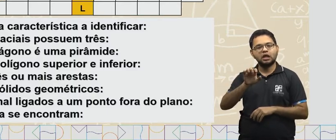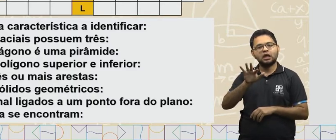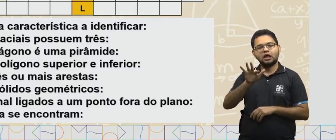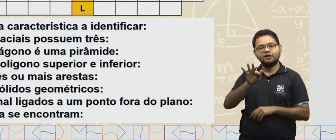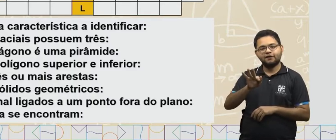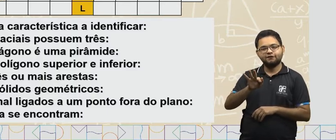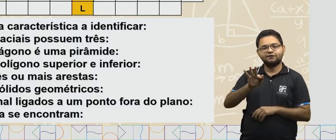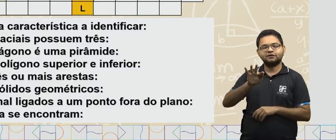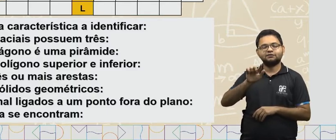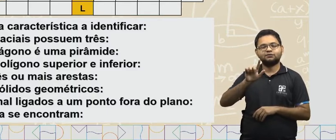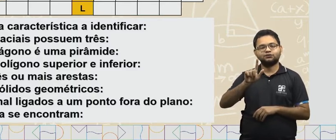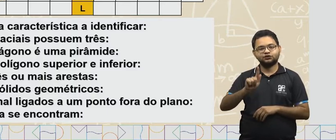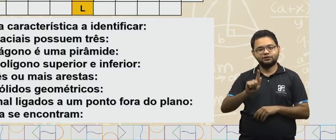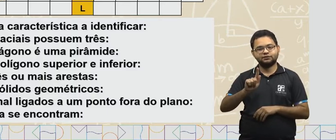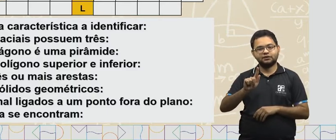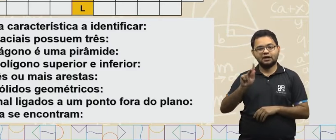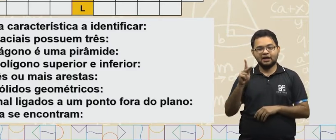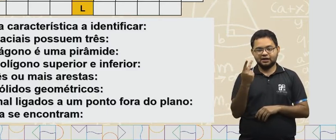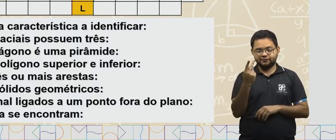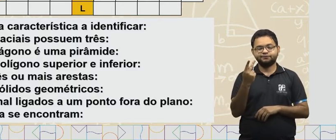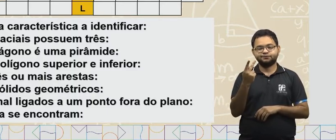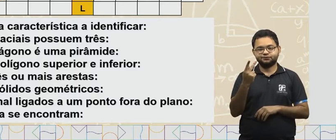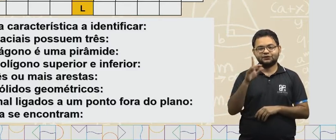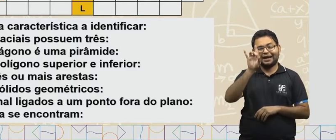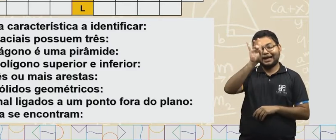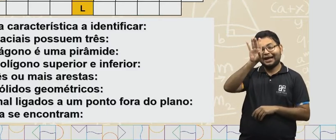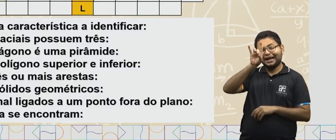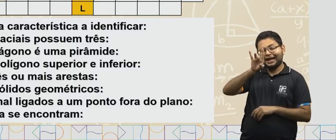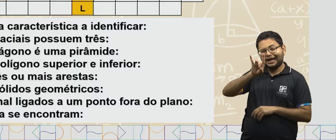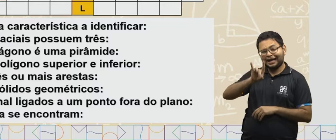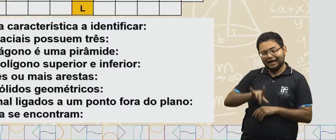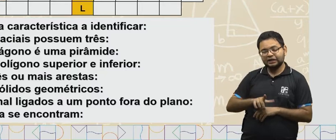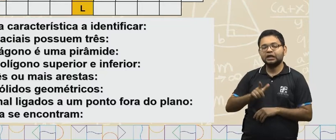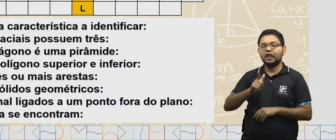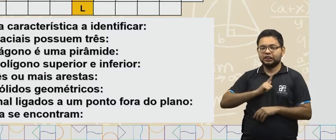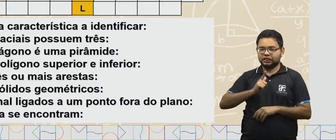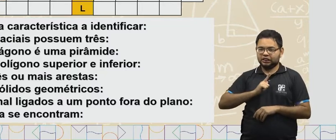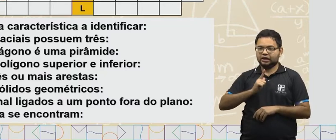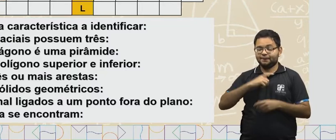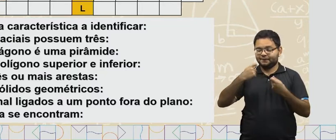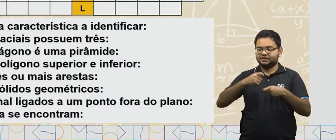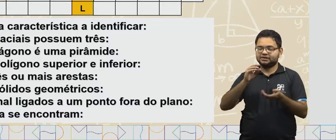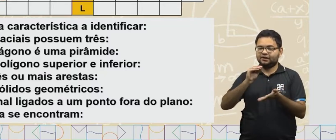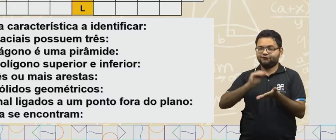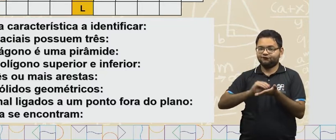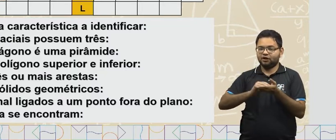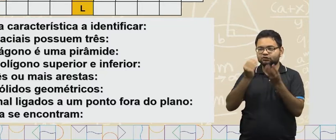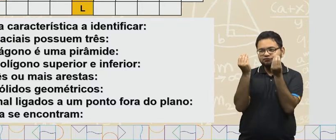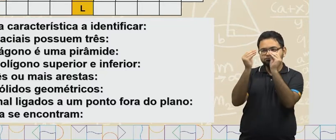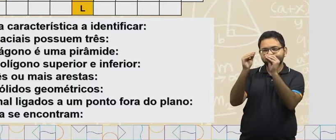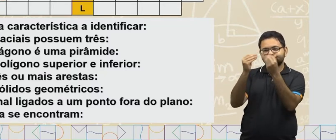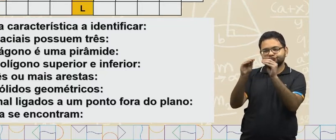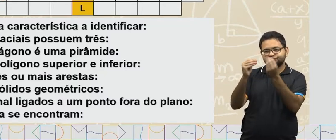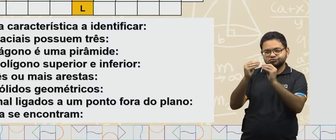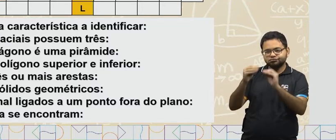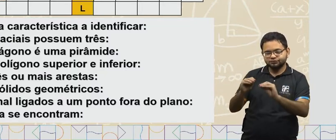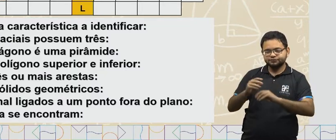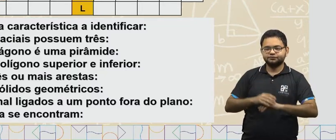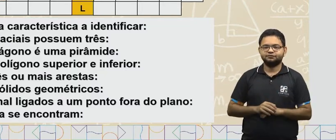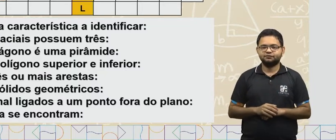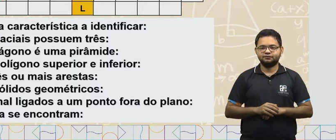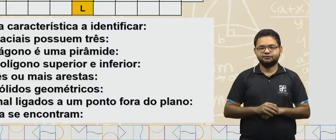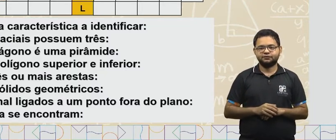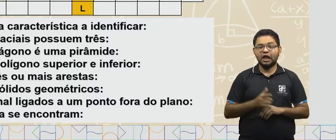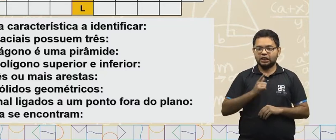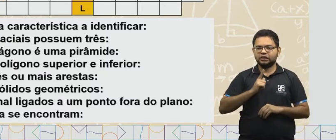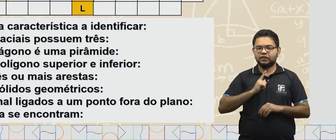D, letra E, letra F, G, H. Cada uma tem uma questão, um texto, tá bom?